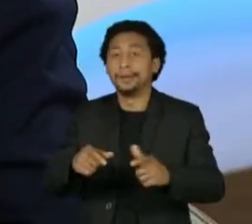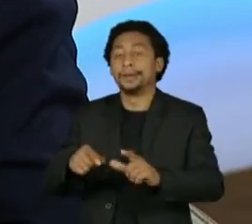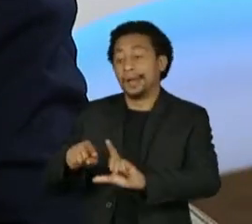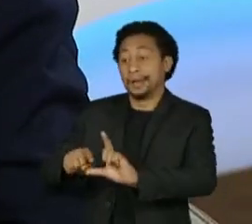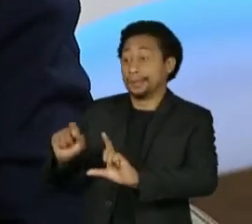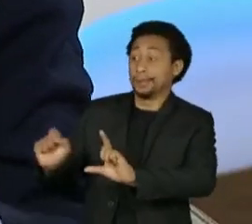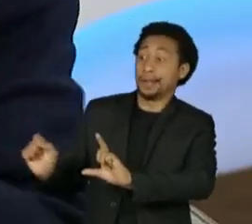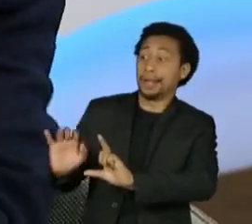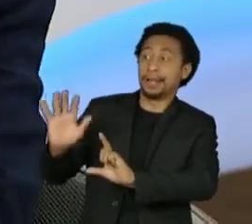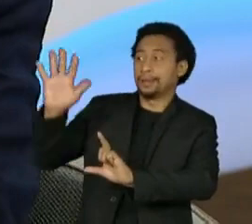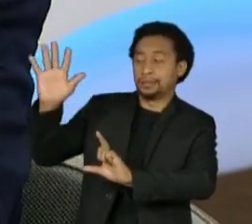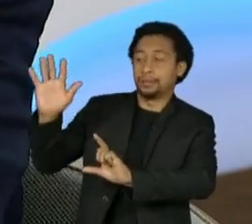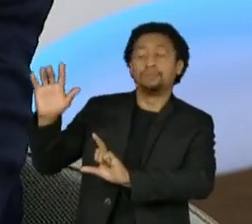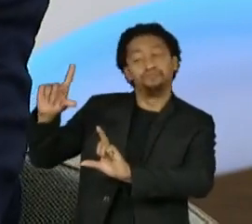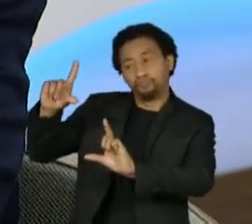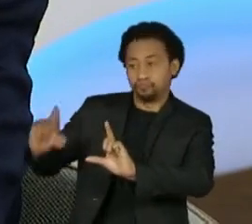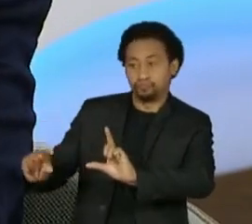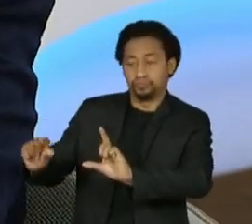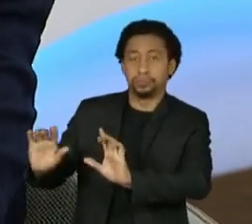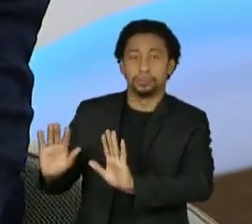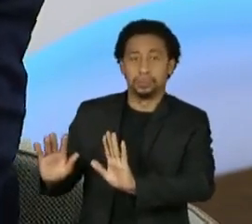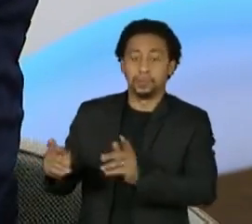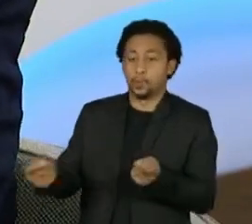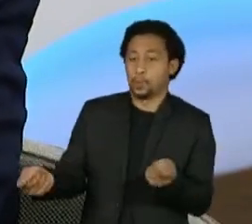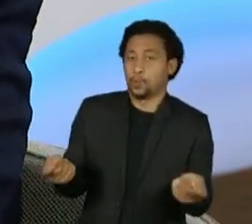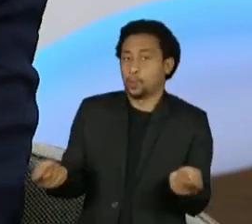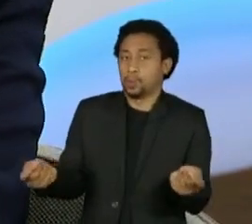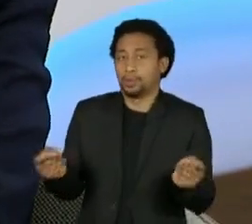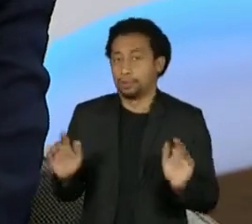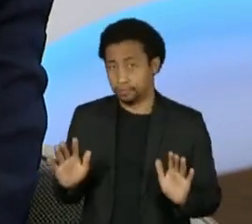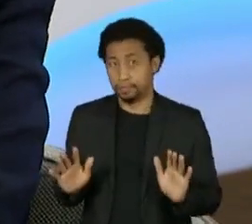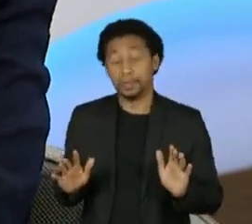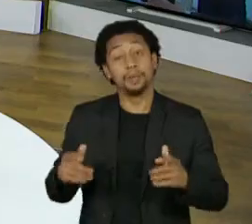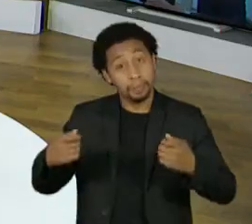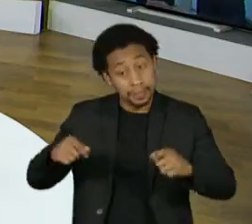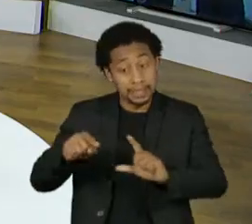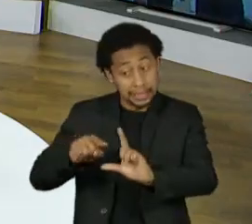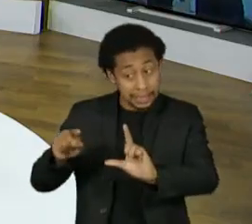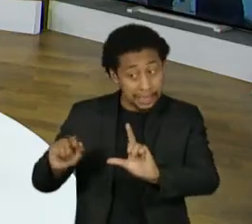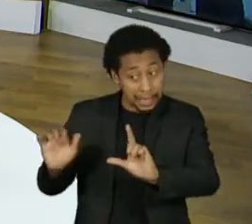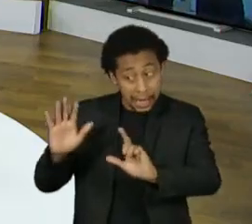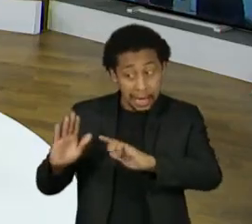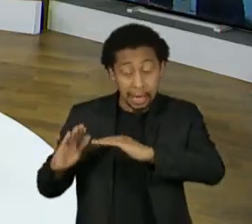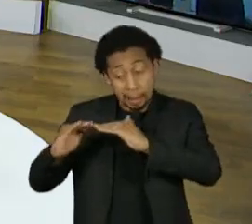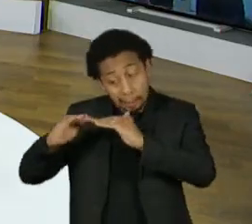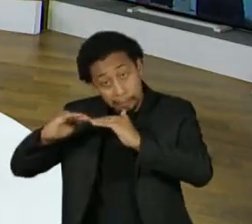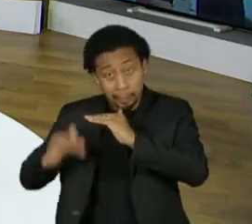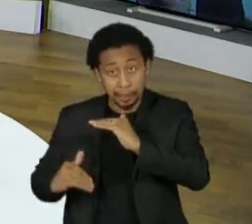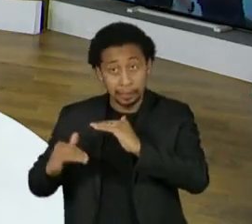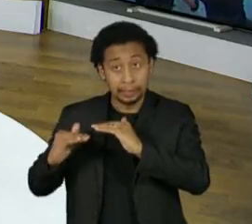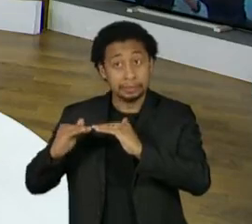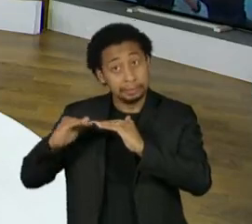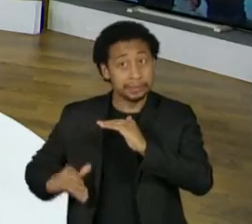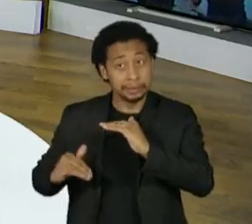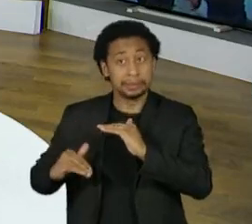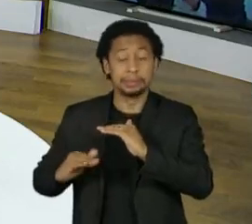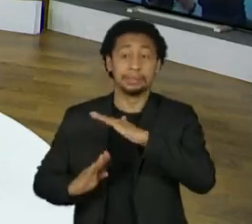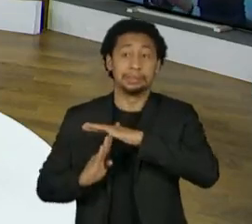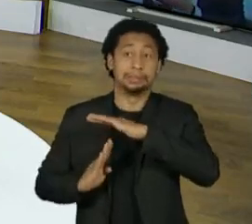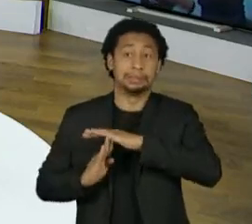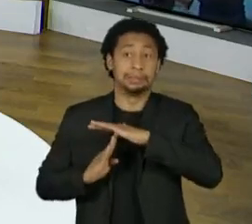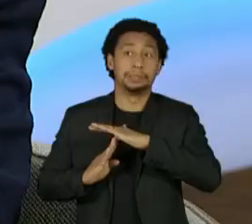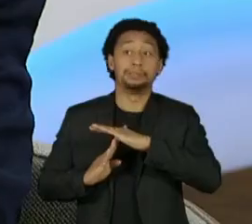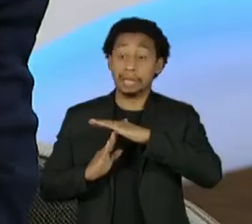a inflação dos organismos da economia então é esse o segredo você tem que manter inflação a meta e baixa porque se